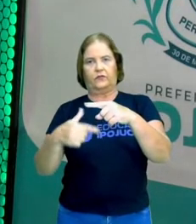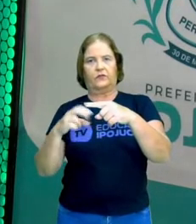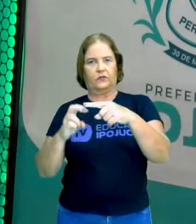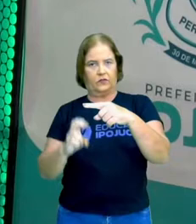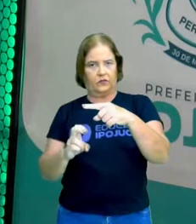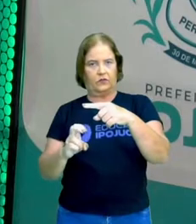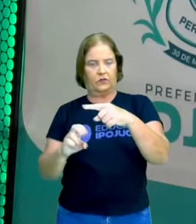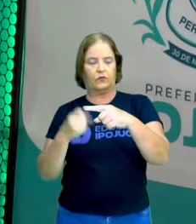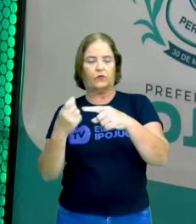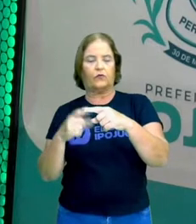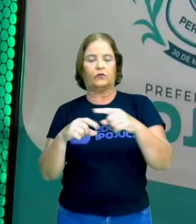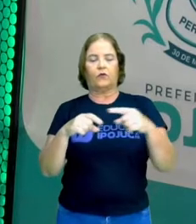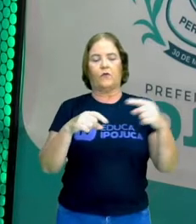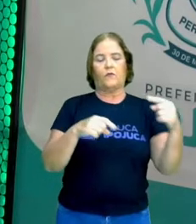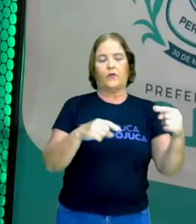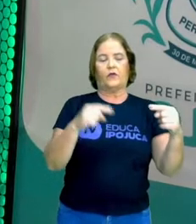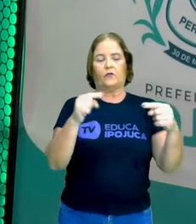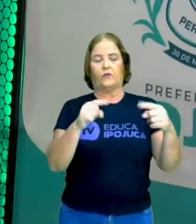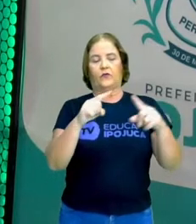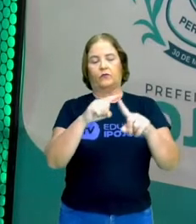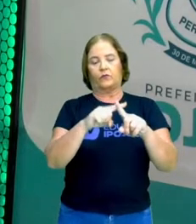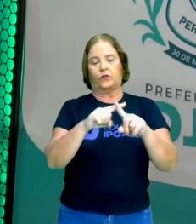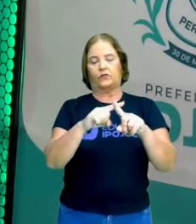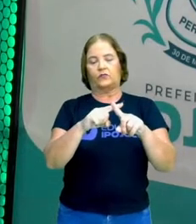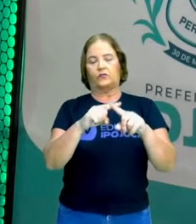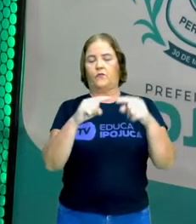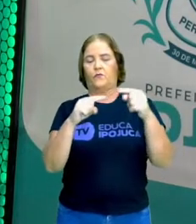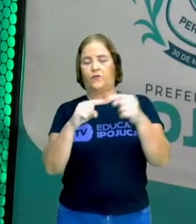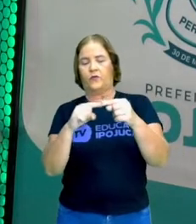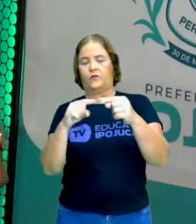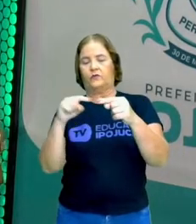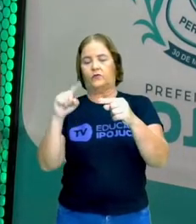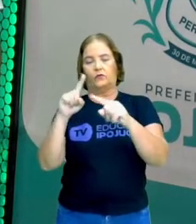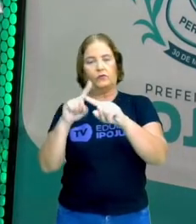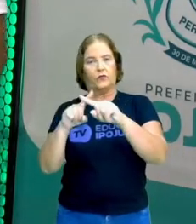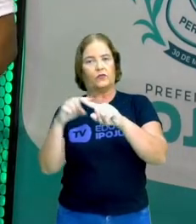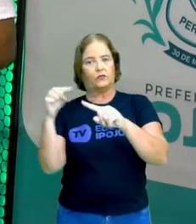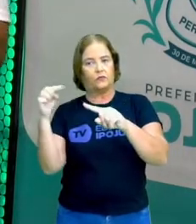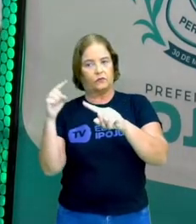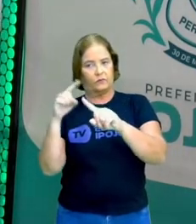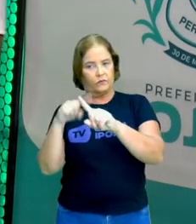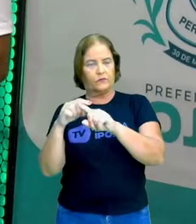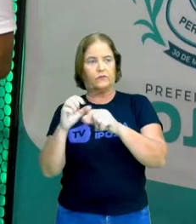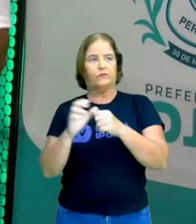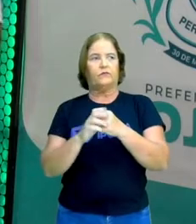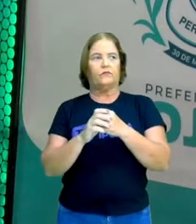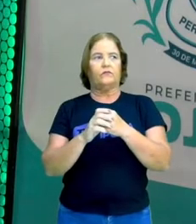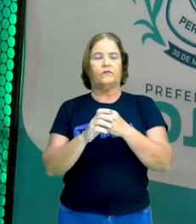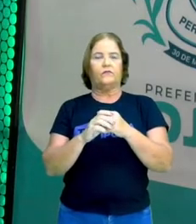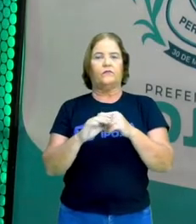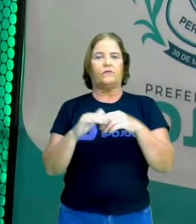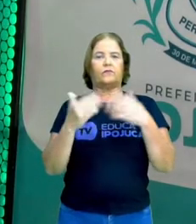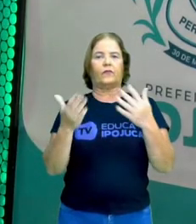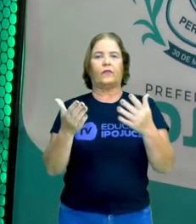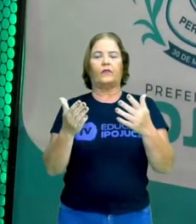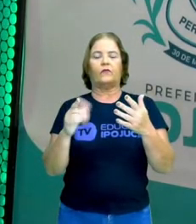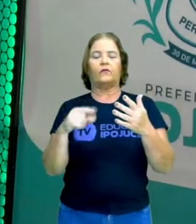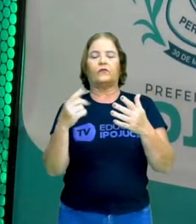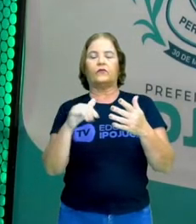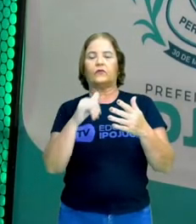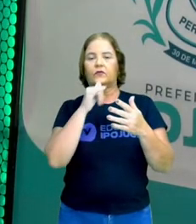de sinais menos com menos mais com menos menos. Tudo bem? Outro exemplo.